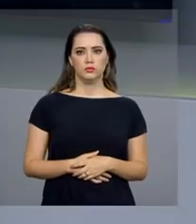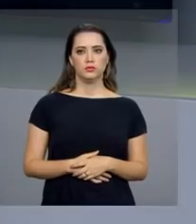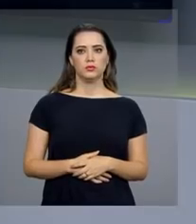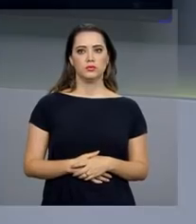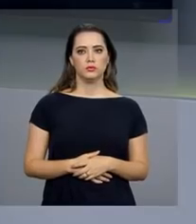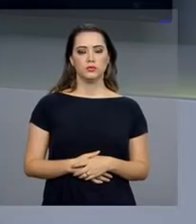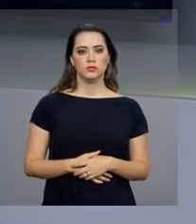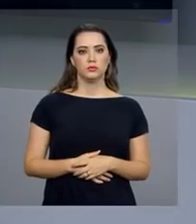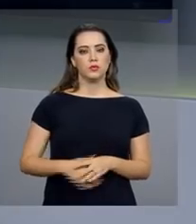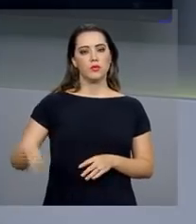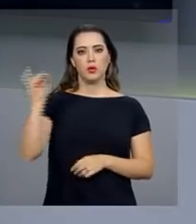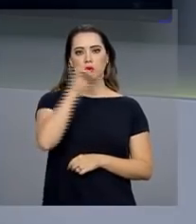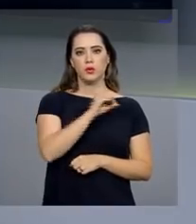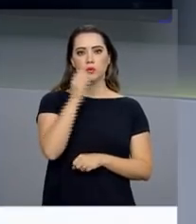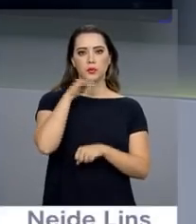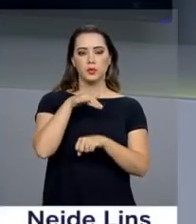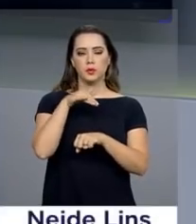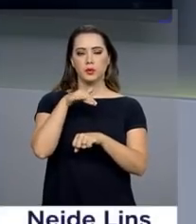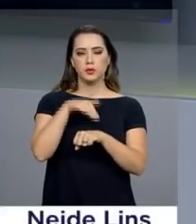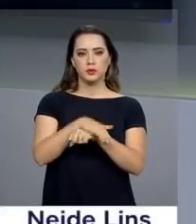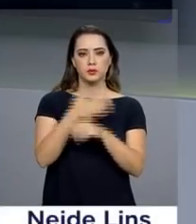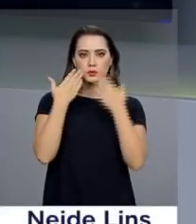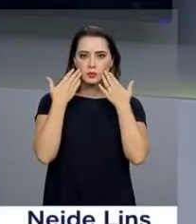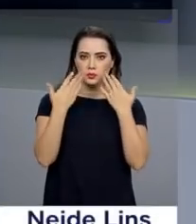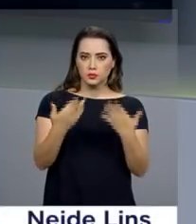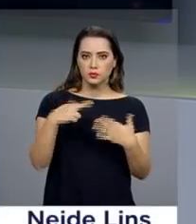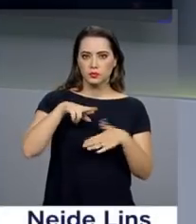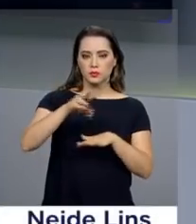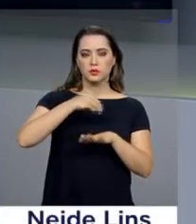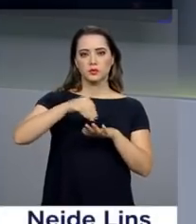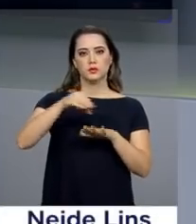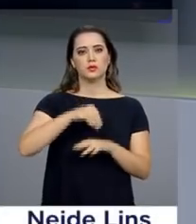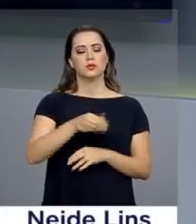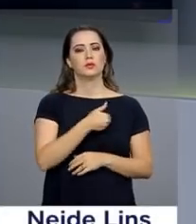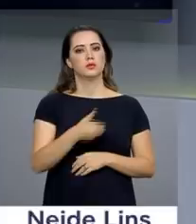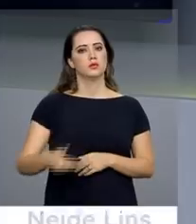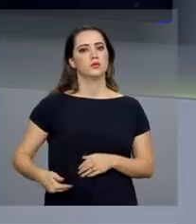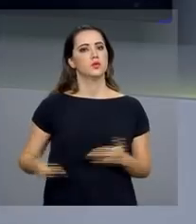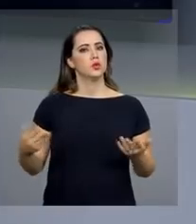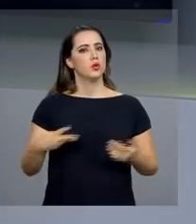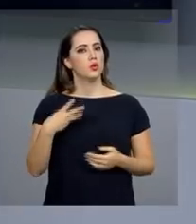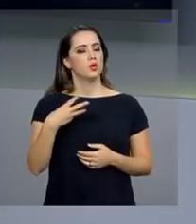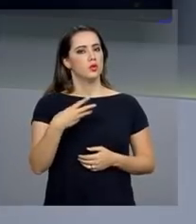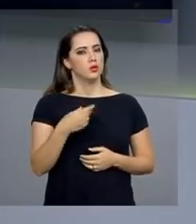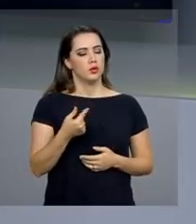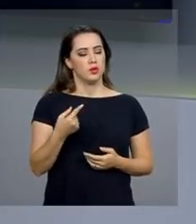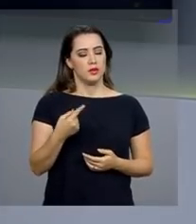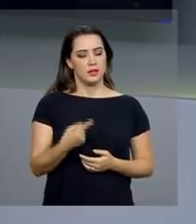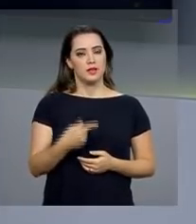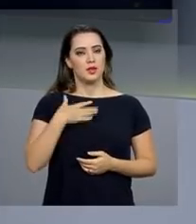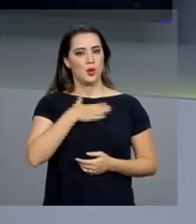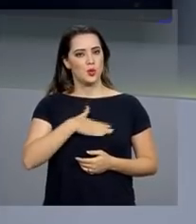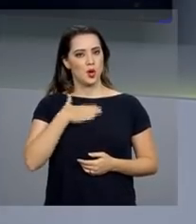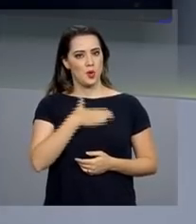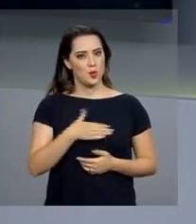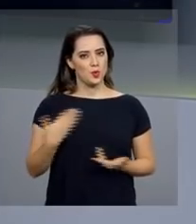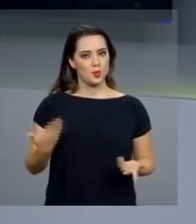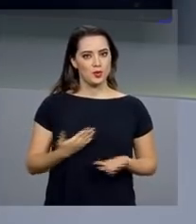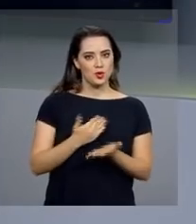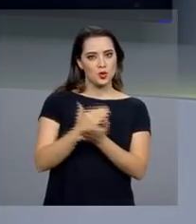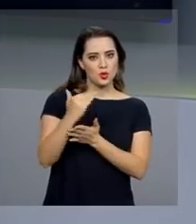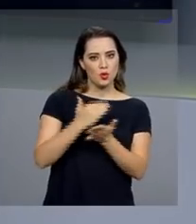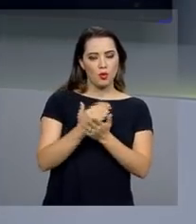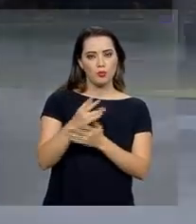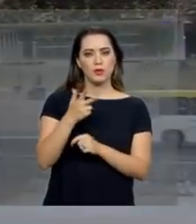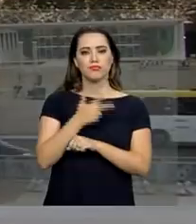olá boa noite estamos no ar com as notícias do governo federal desta sexta-feira 31 de agosto ea gente começa com